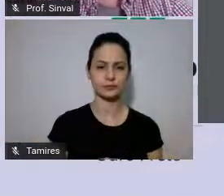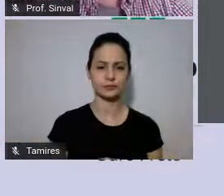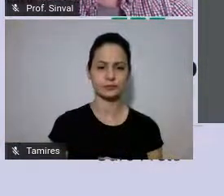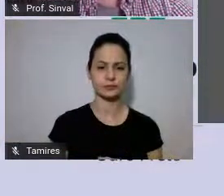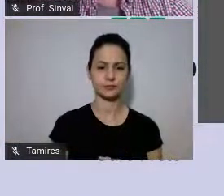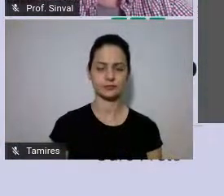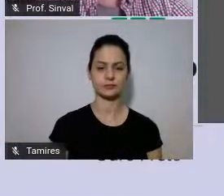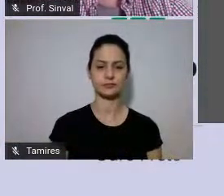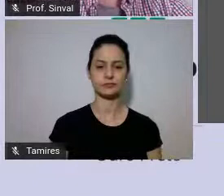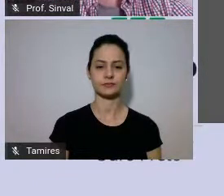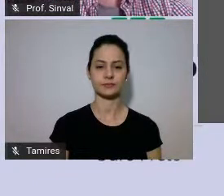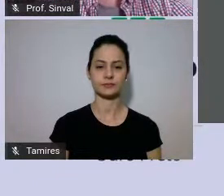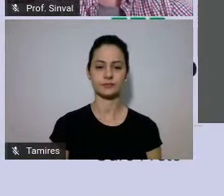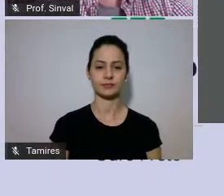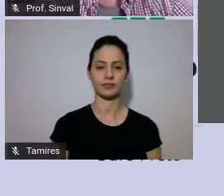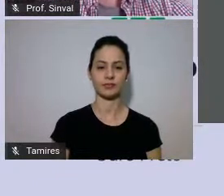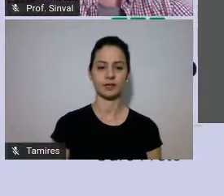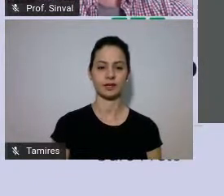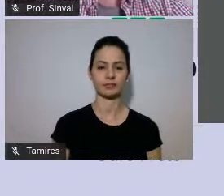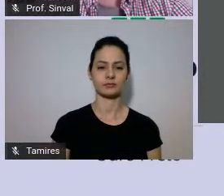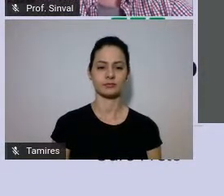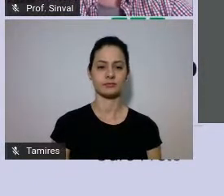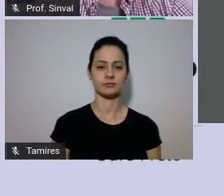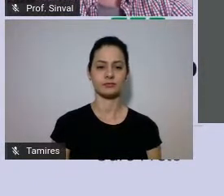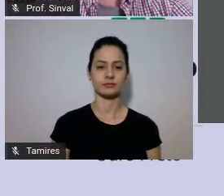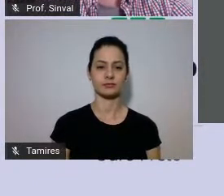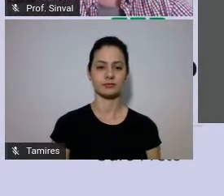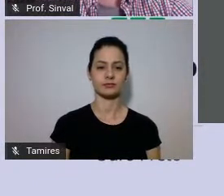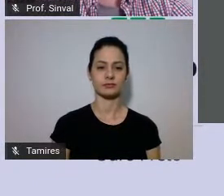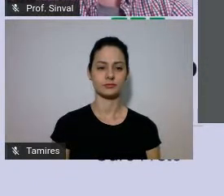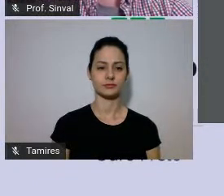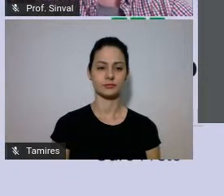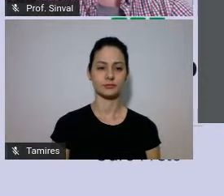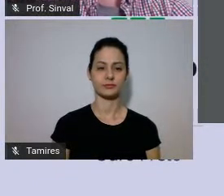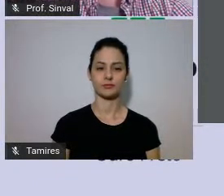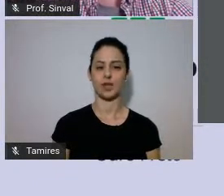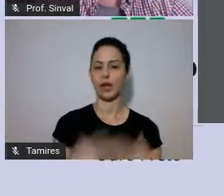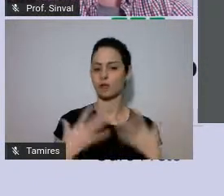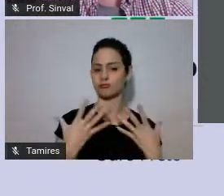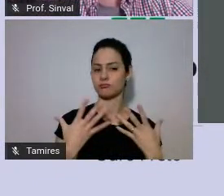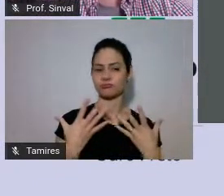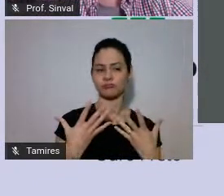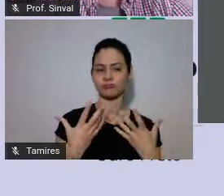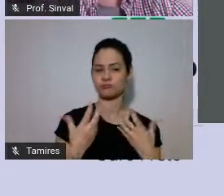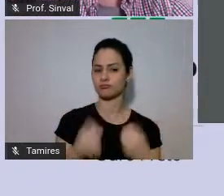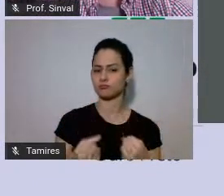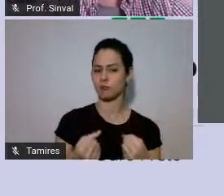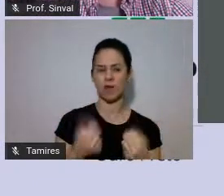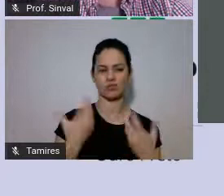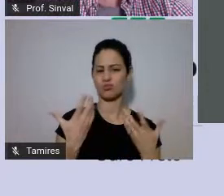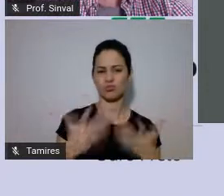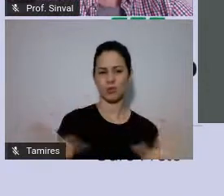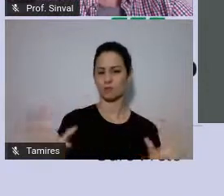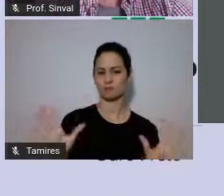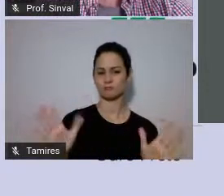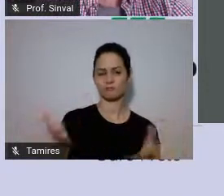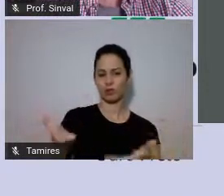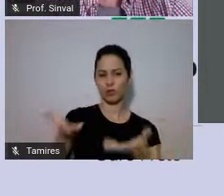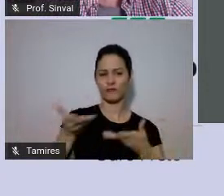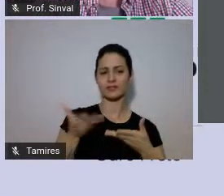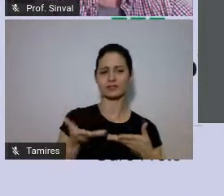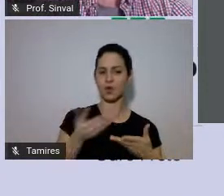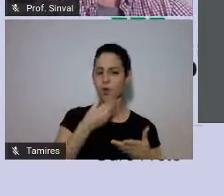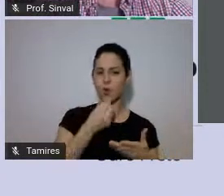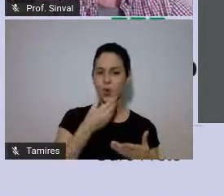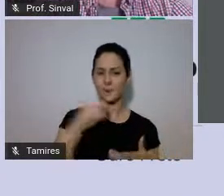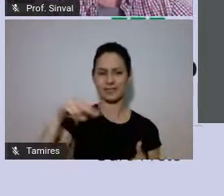E elas negam a mercê, elas negam o convite do Nassau, falando